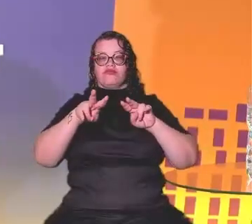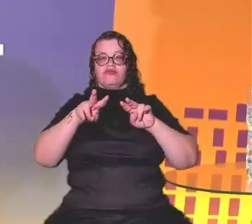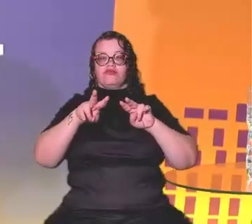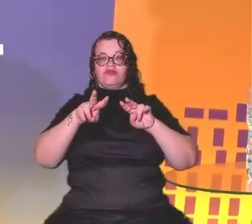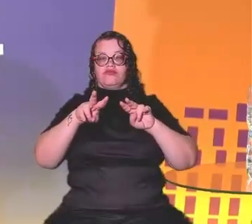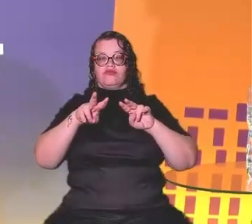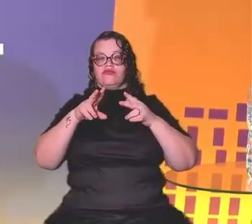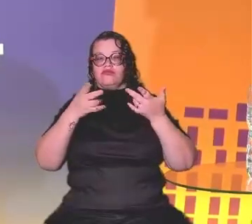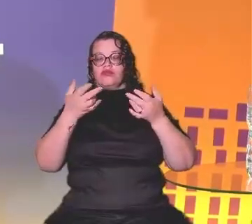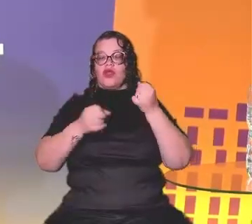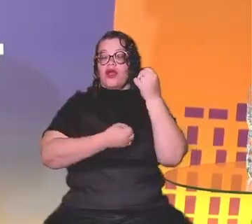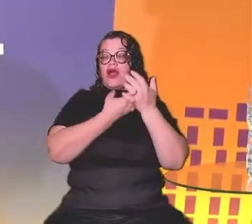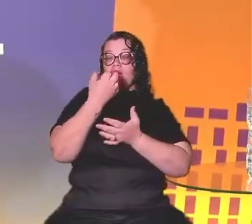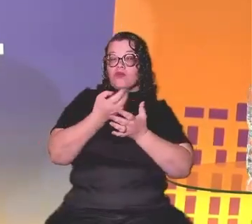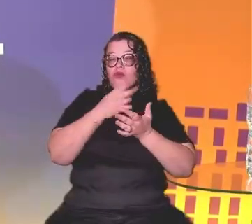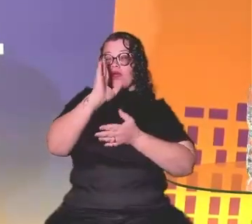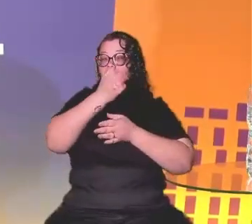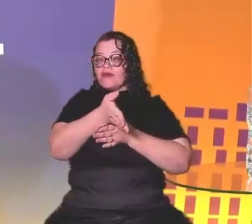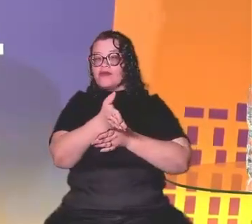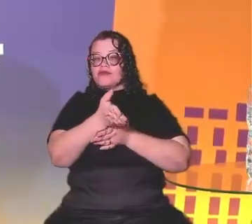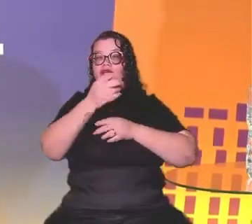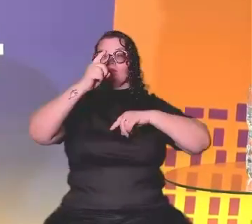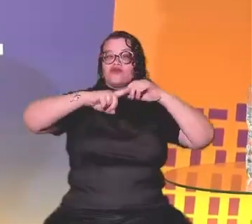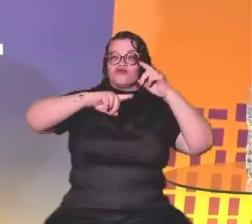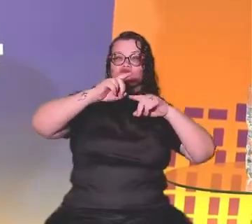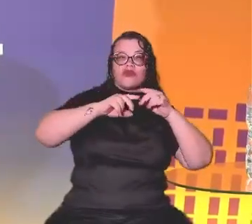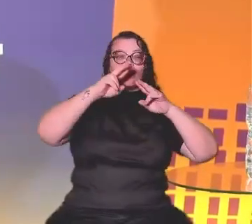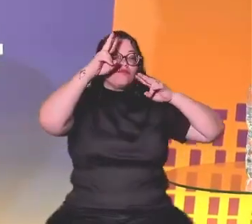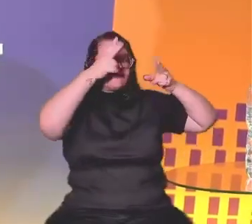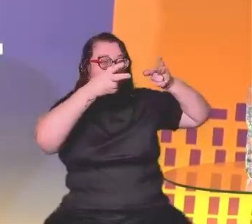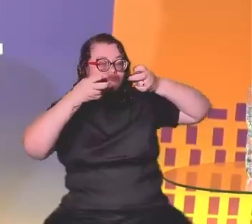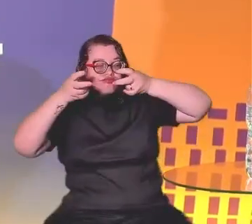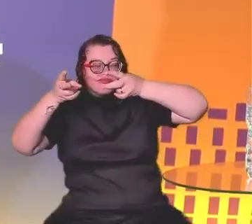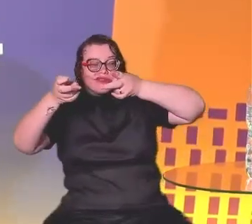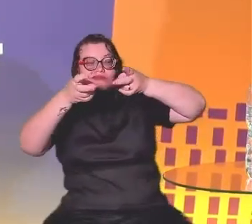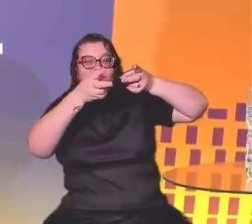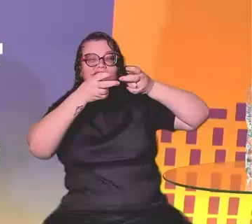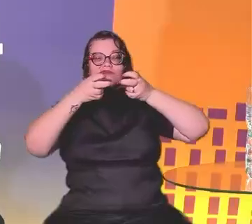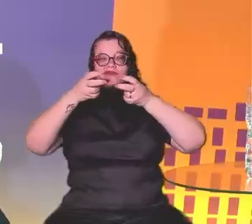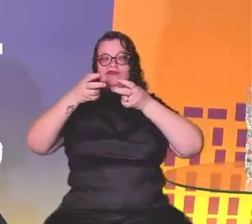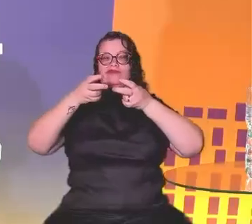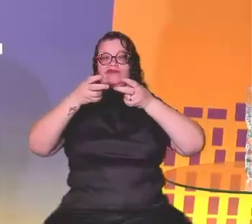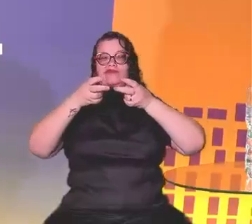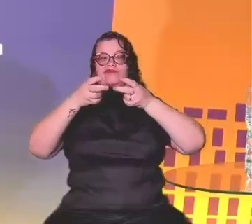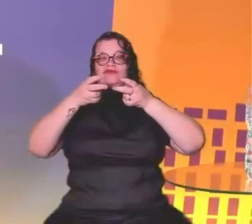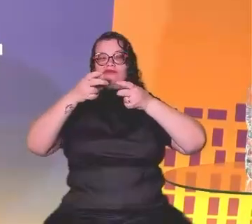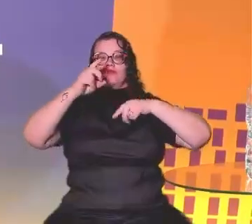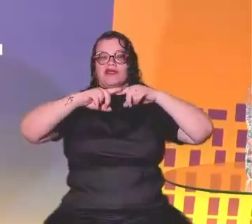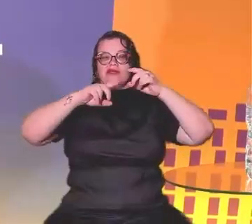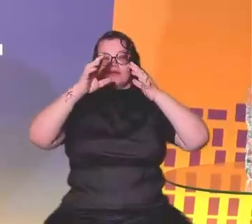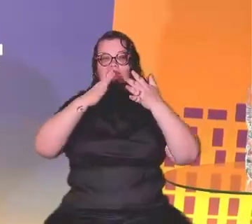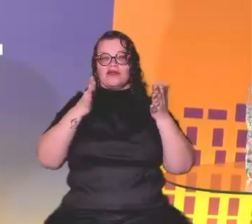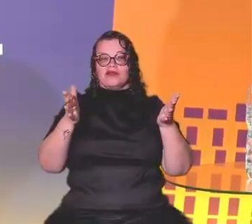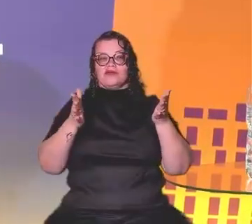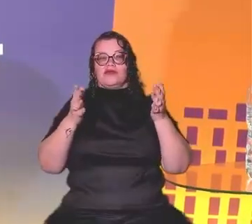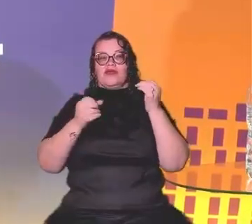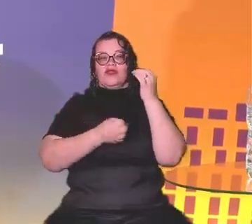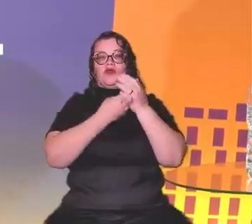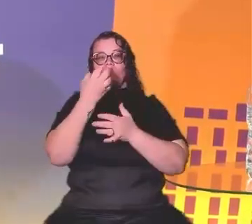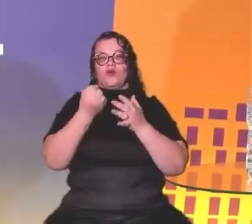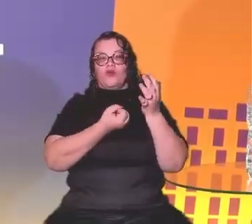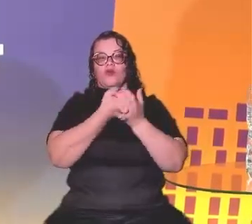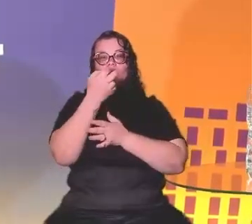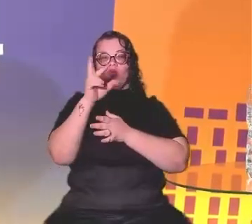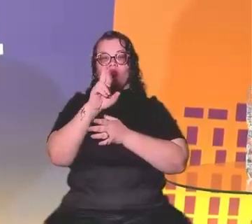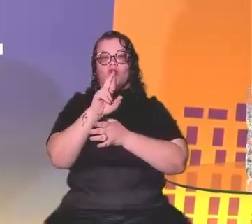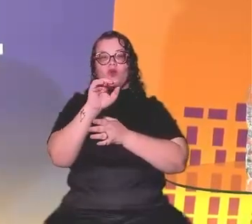nas coisas, e o poeta tem o dom de decifrar. Tem uma ideia do Rubem Alves que eu gosto muito, que ele vira e fala assim, muita gente